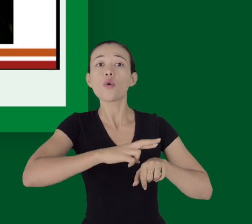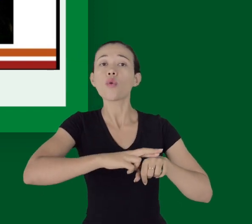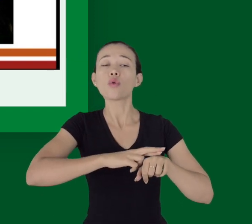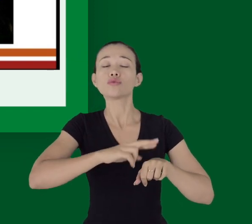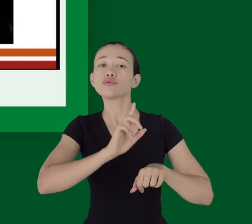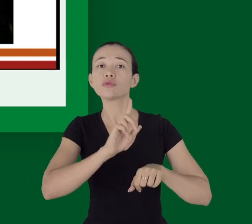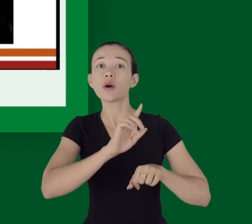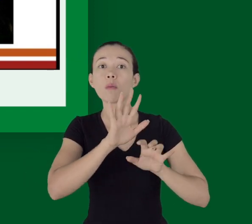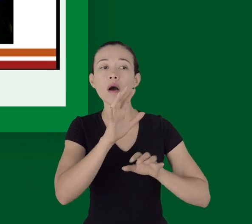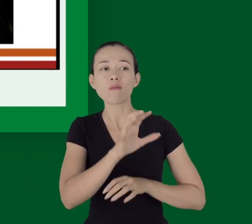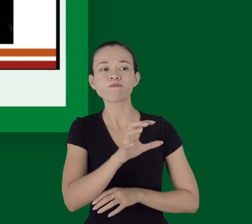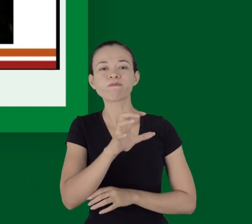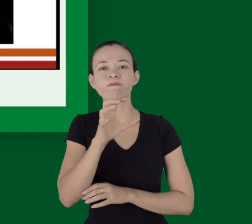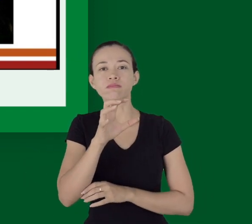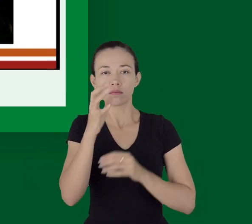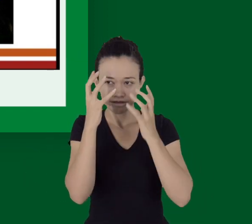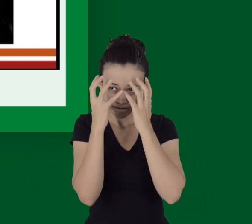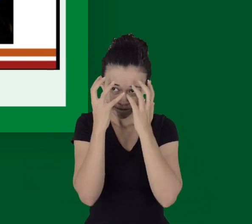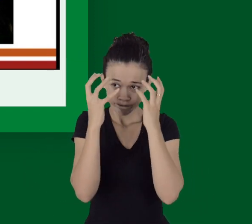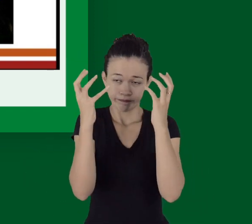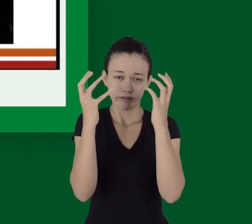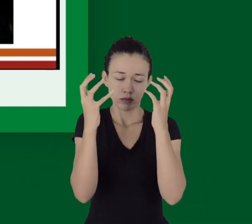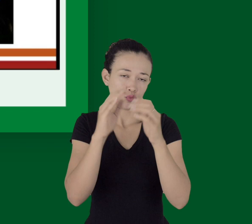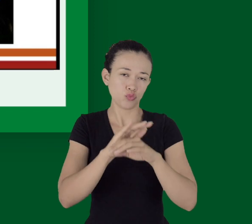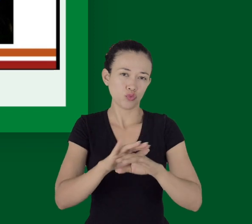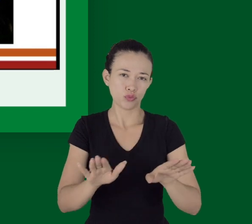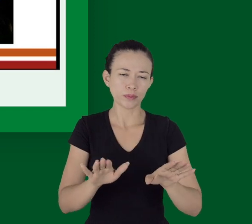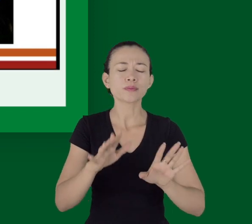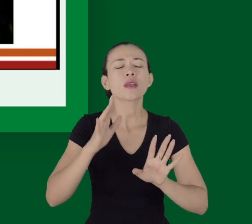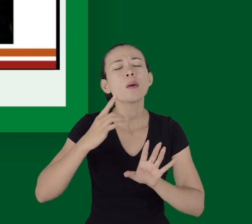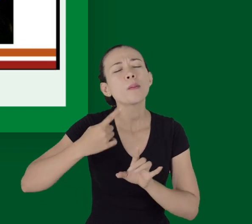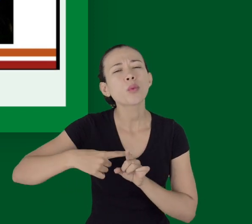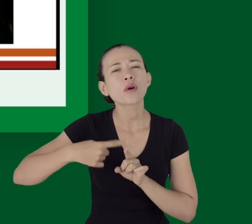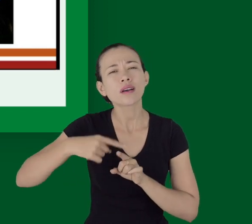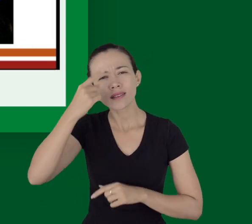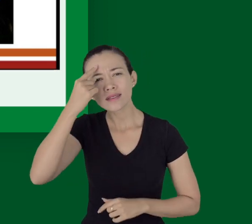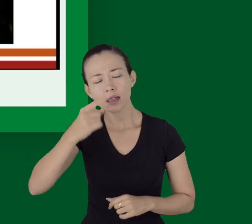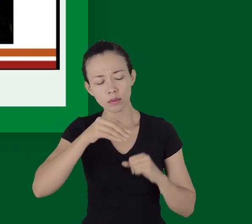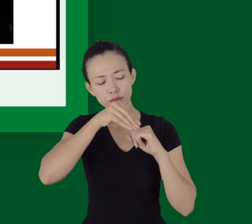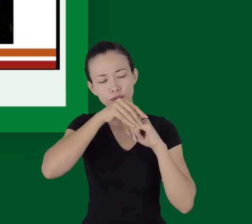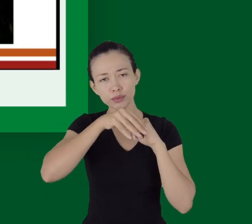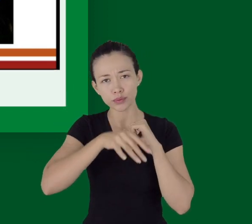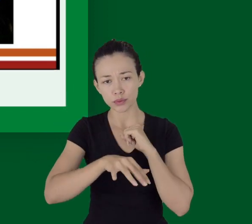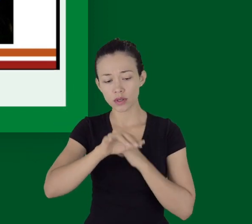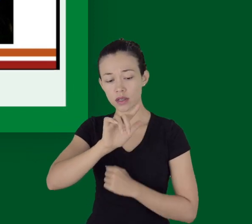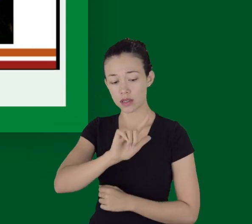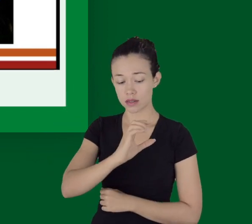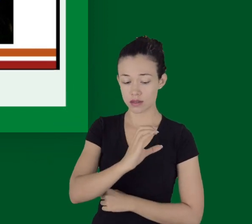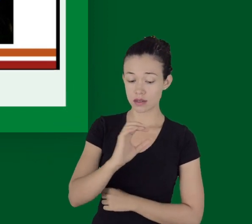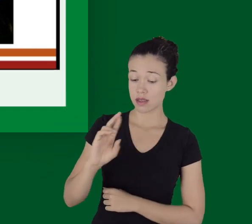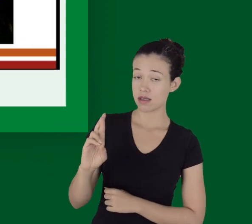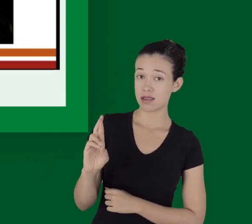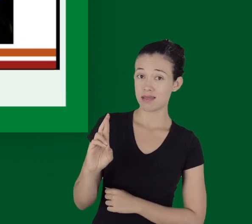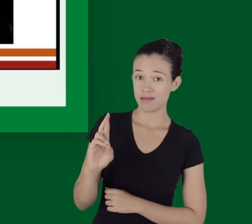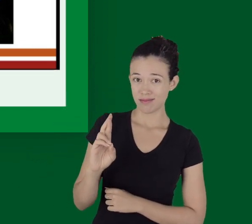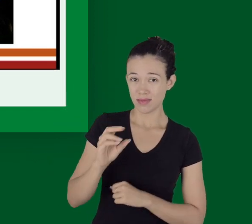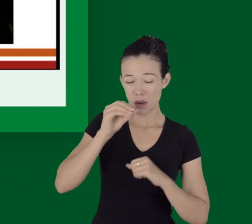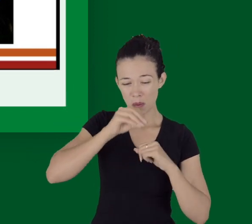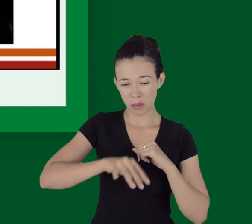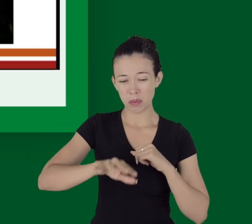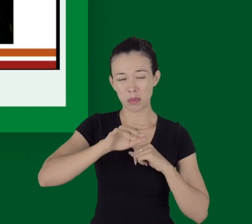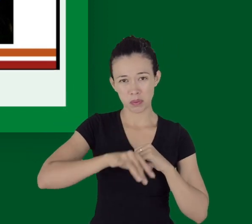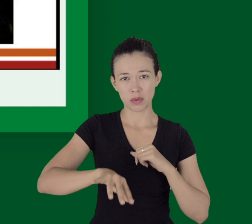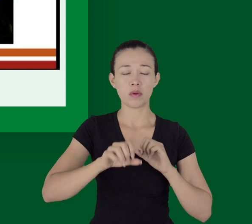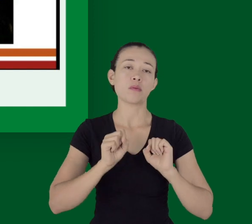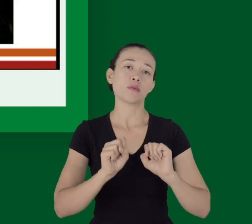apenas gerar ruptura nas estruturas ventriculares. E eu posso ter um líquor escorrendo por